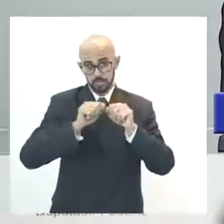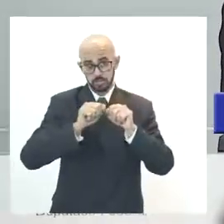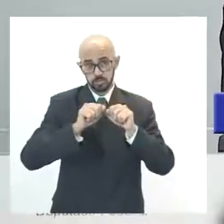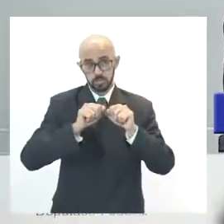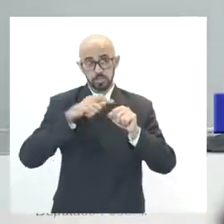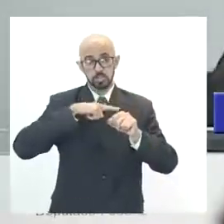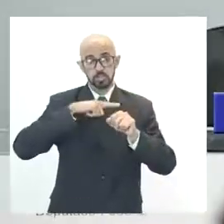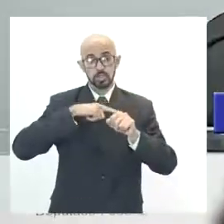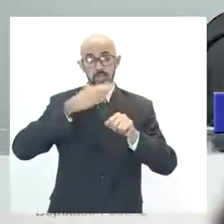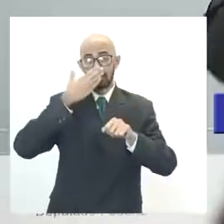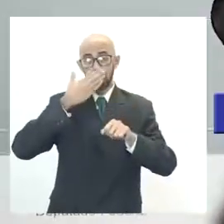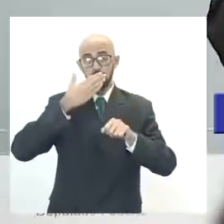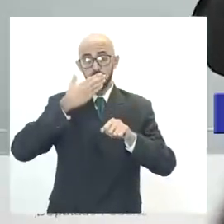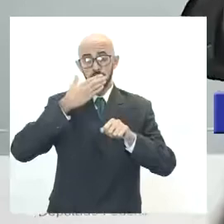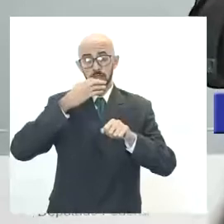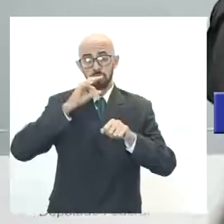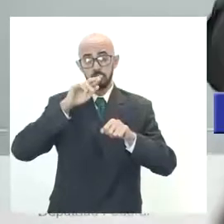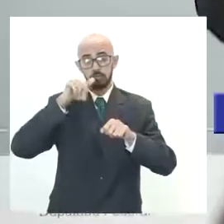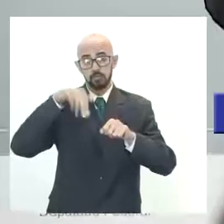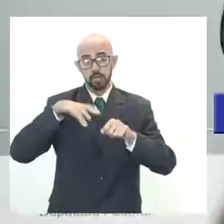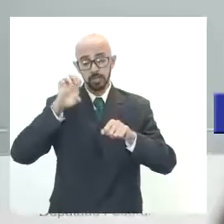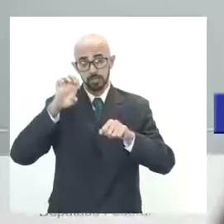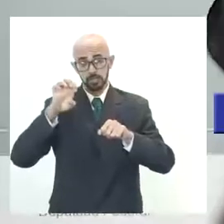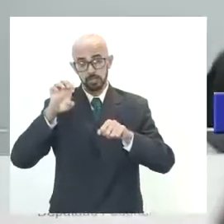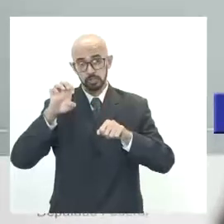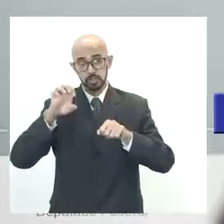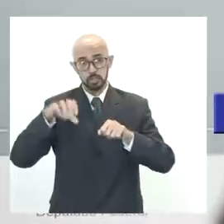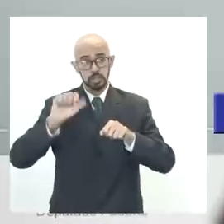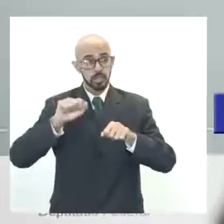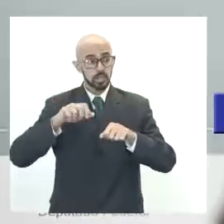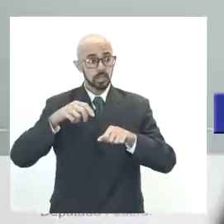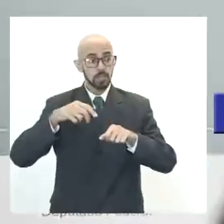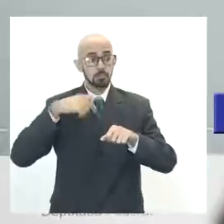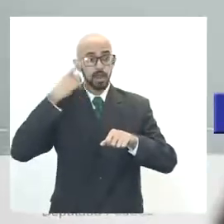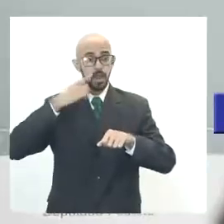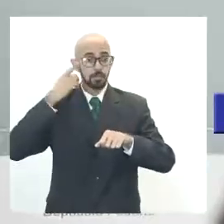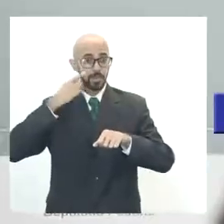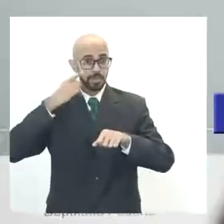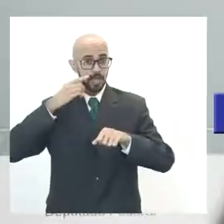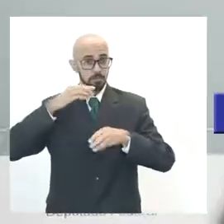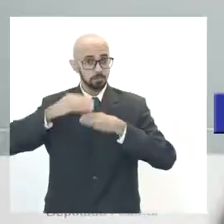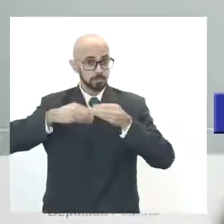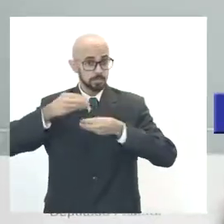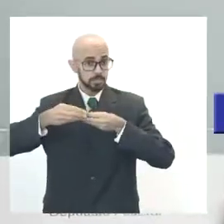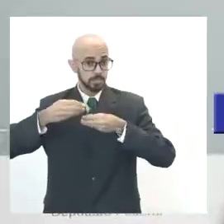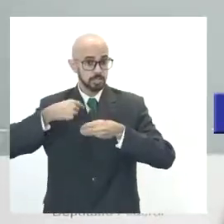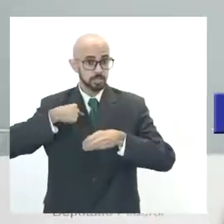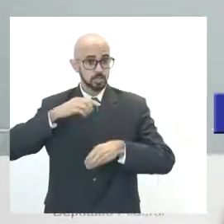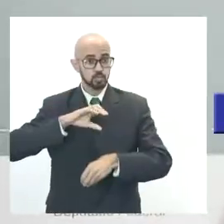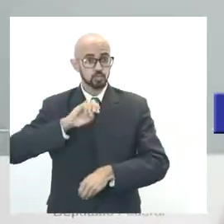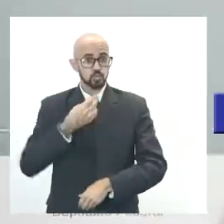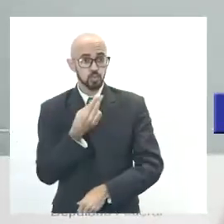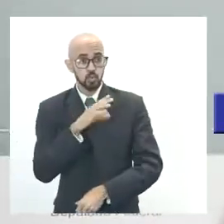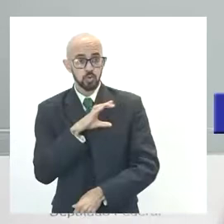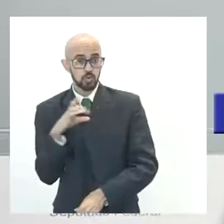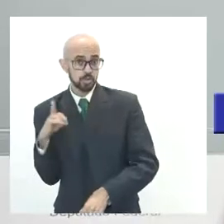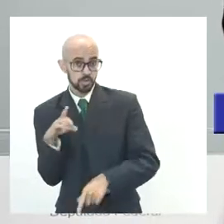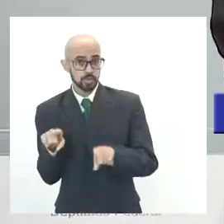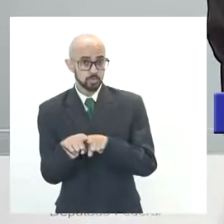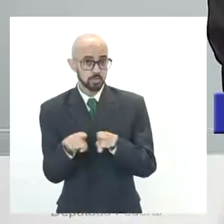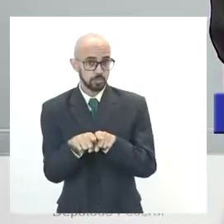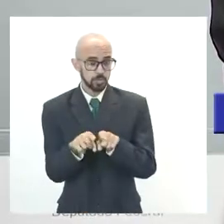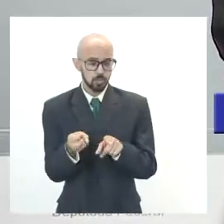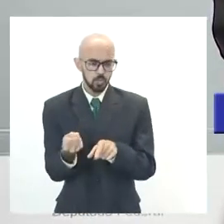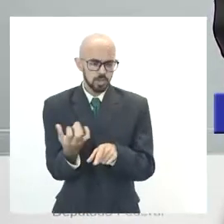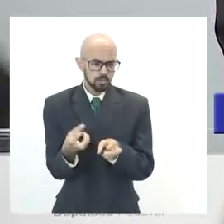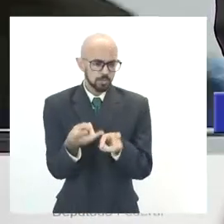mista contra a indefesa do Servidor contra a PEC e ao som dos coordenadores quando eu vejo um